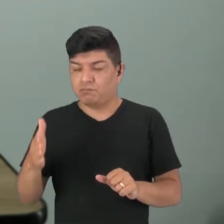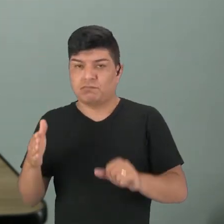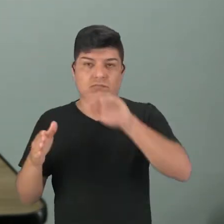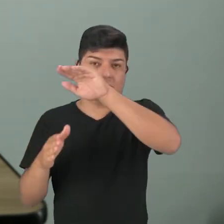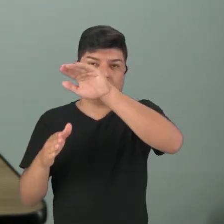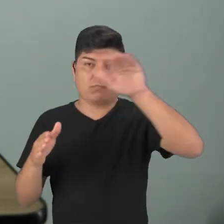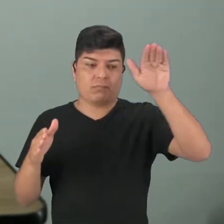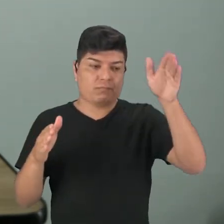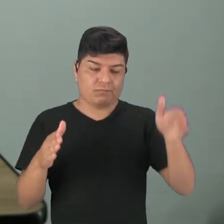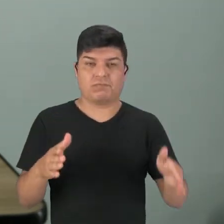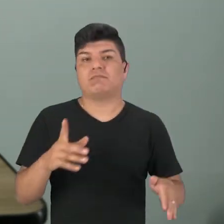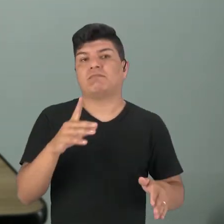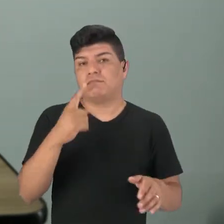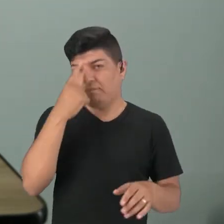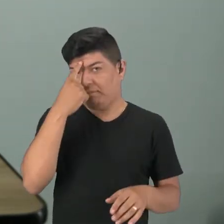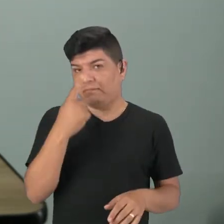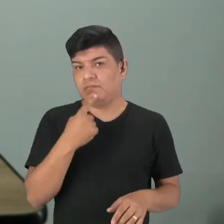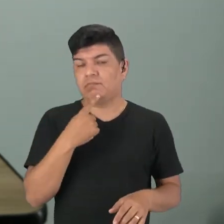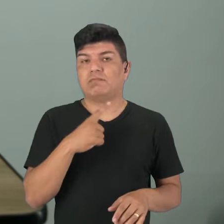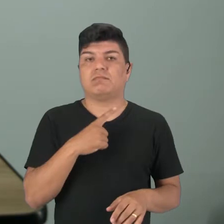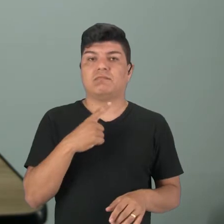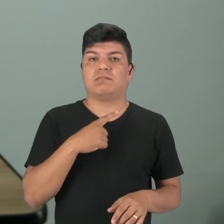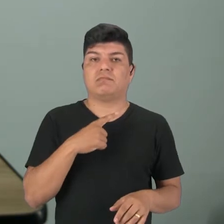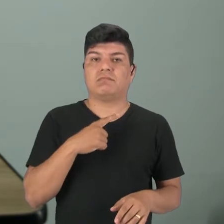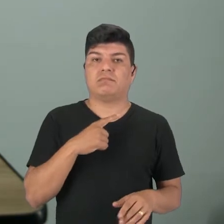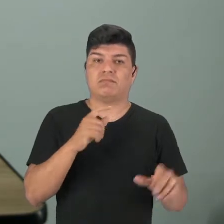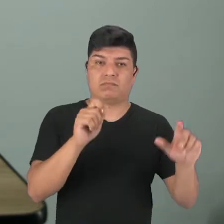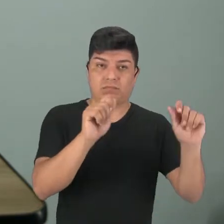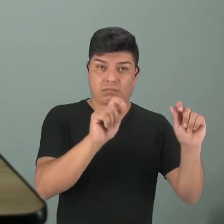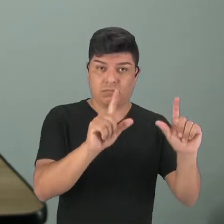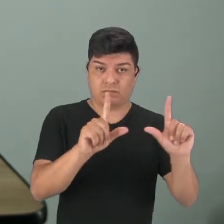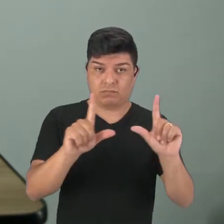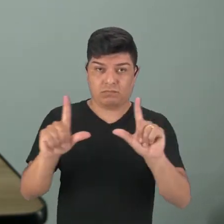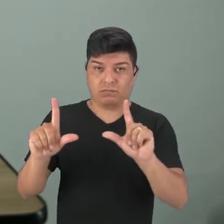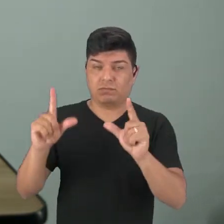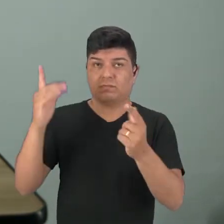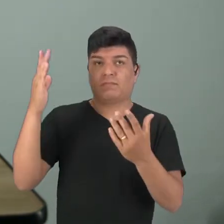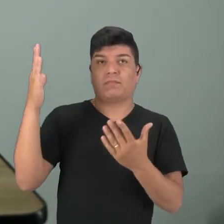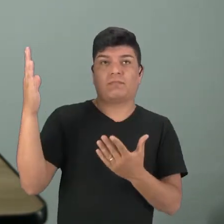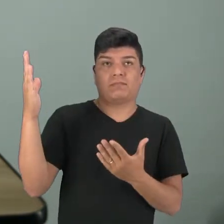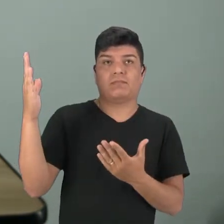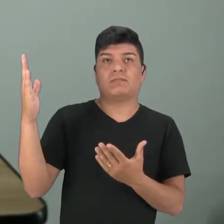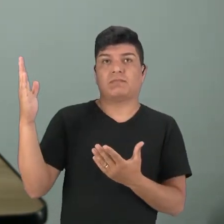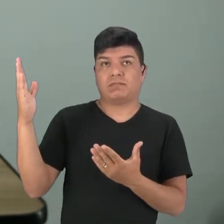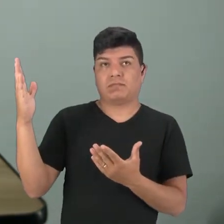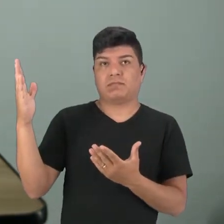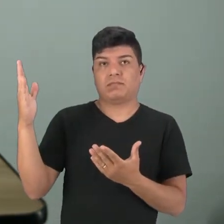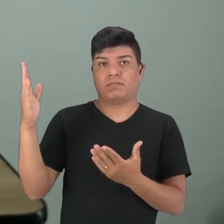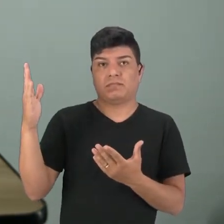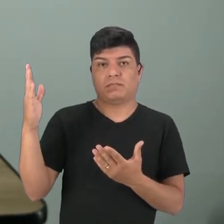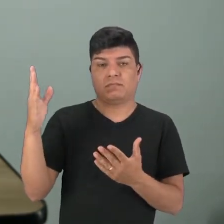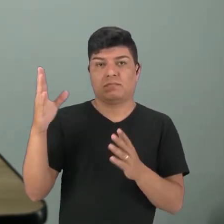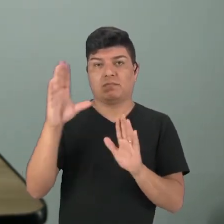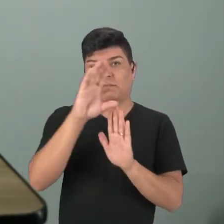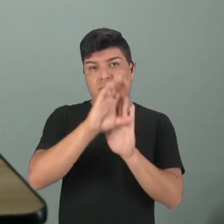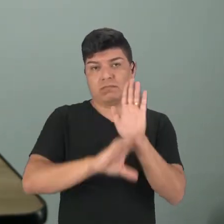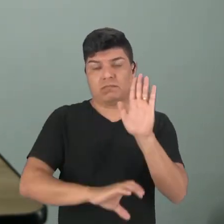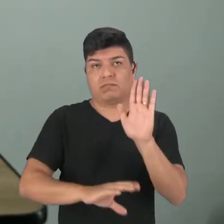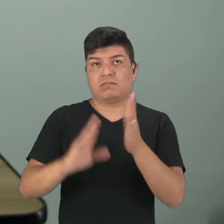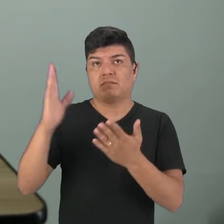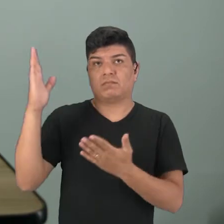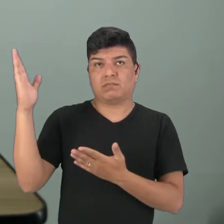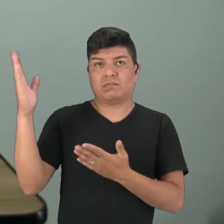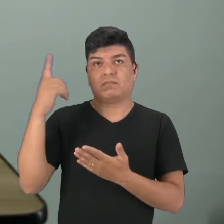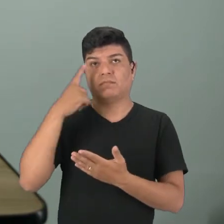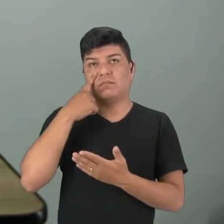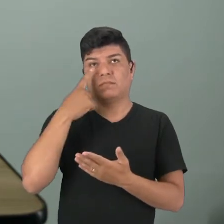ter, certinho? Agora acompanha comigo na telinha, eu vou te mostrar, né, um conceito sobre isso.